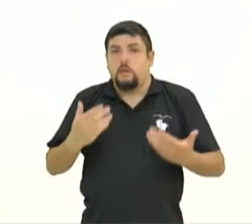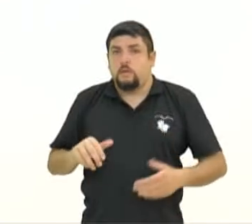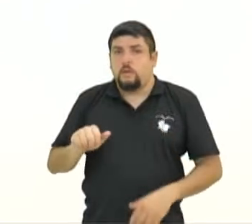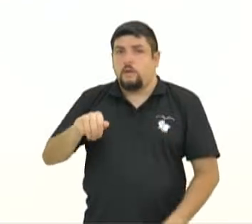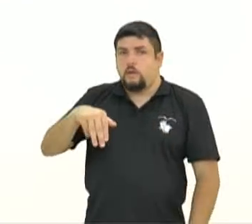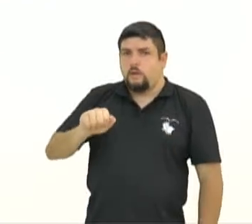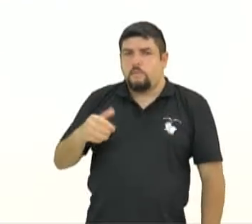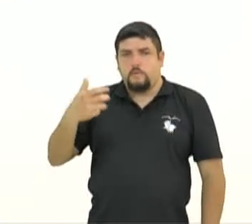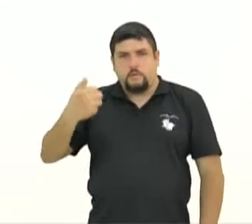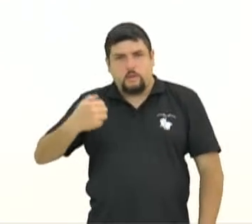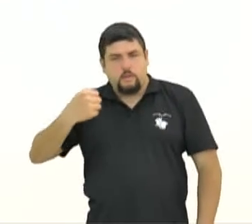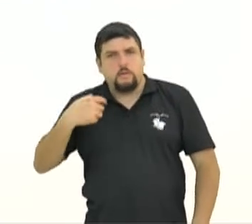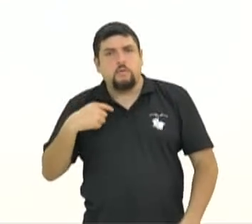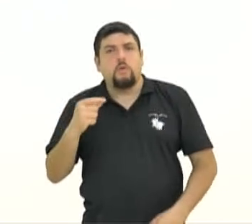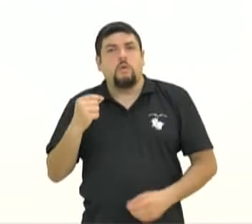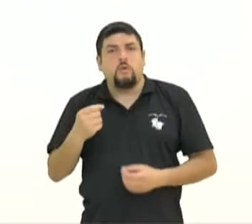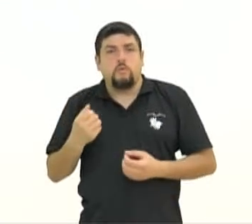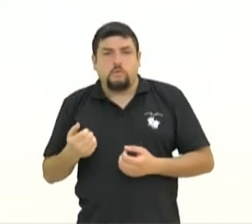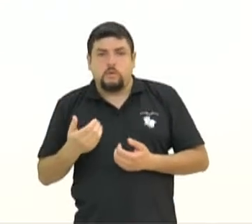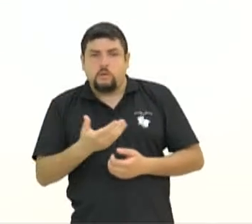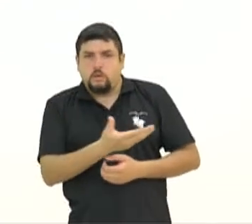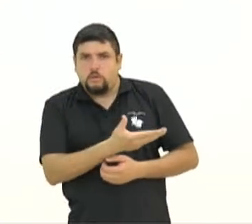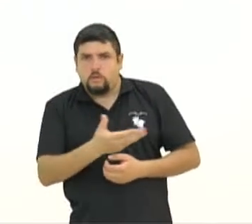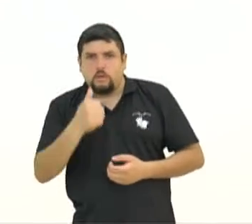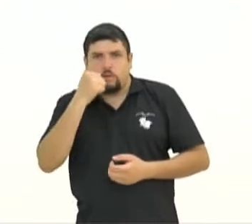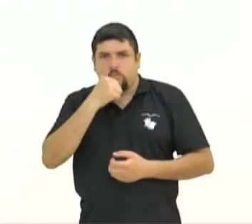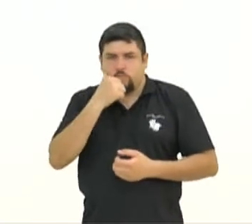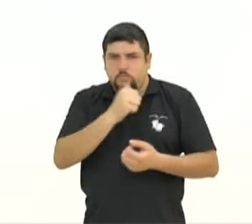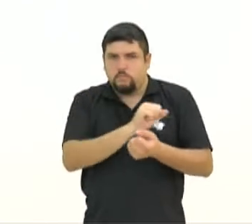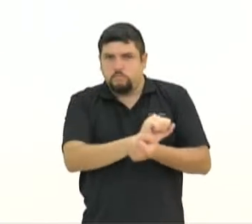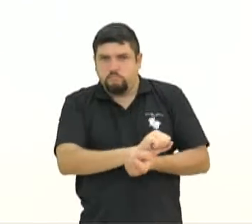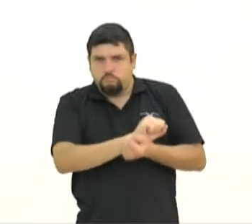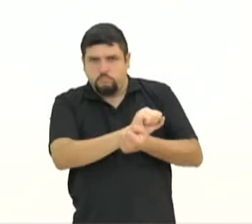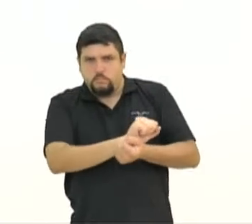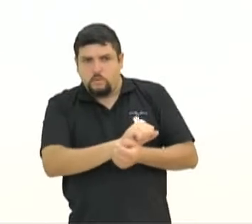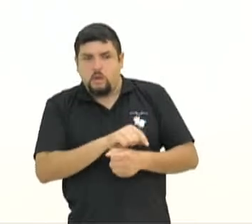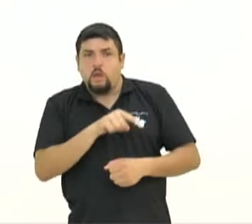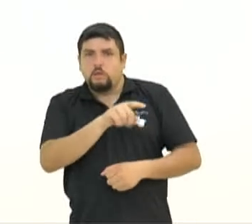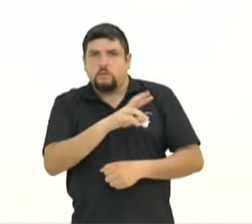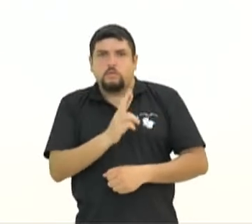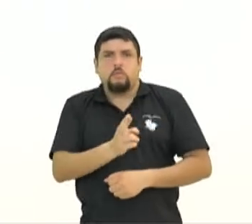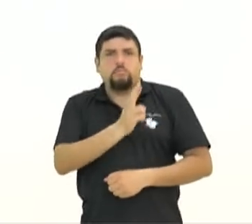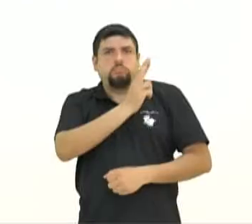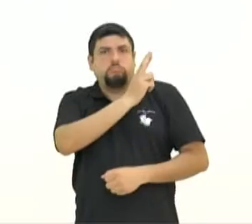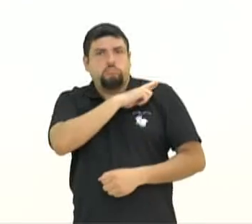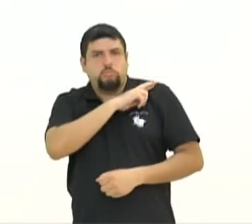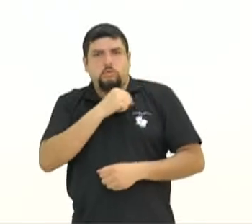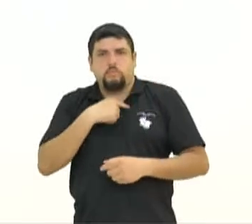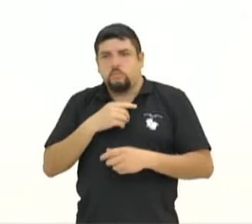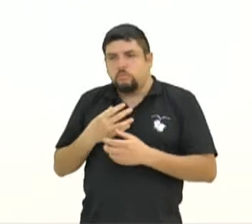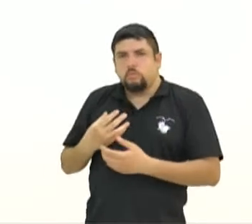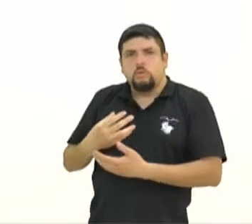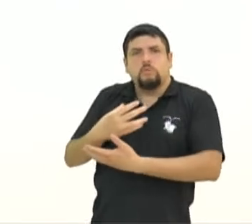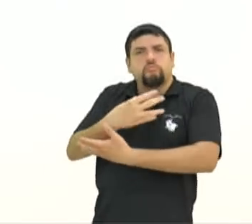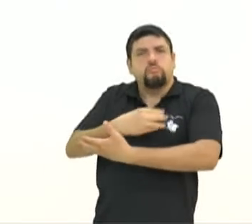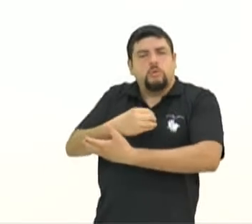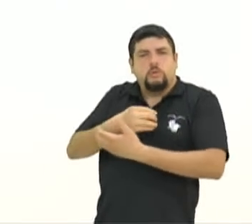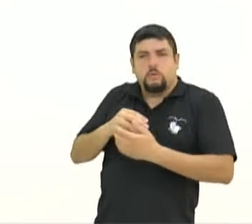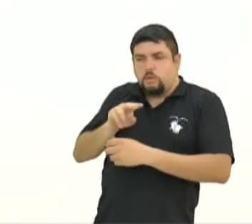atribuída às escravas. As escravas, elas tinham a incumbência de ser a ama de leite, e assim